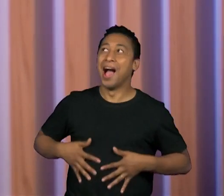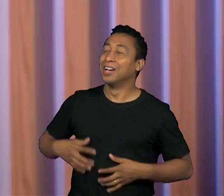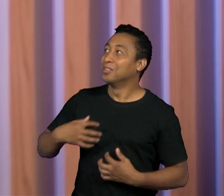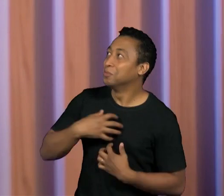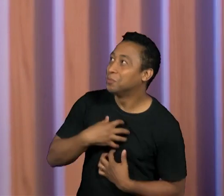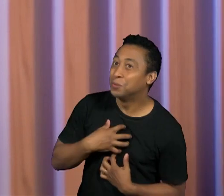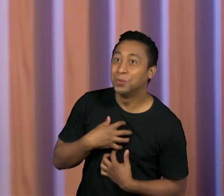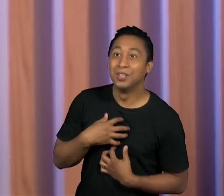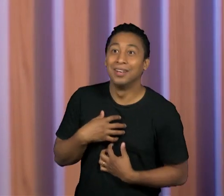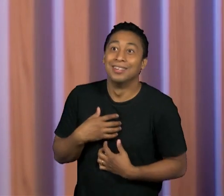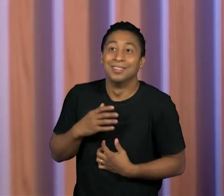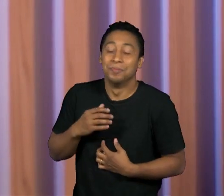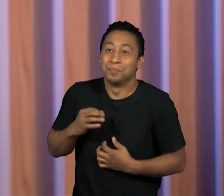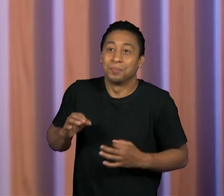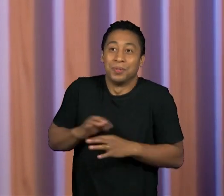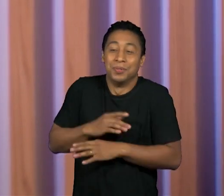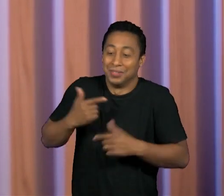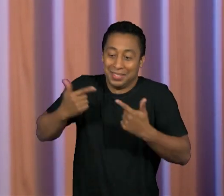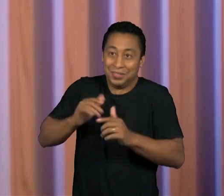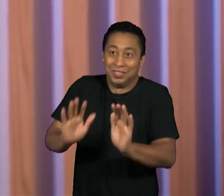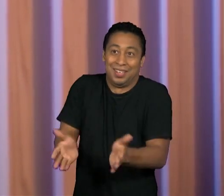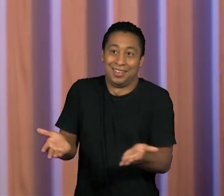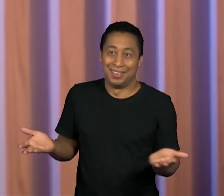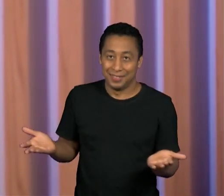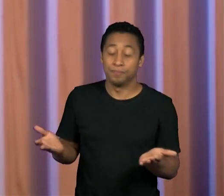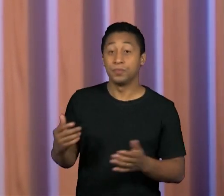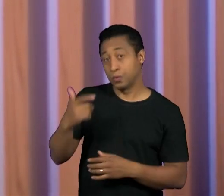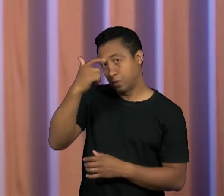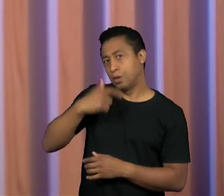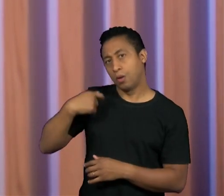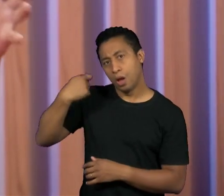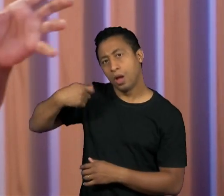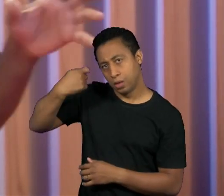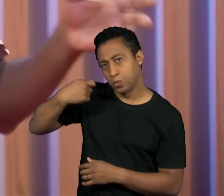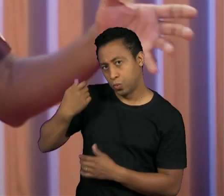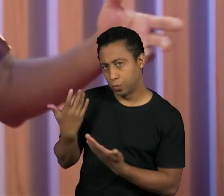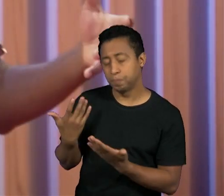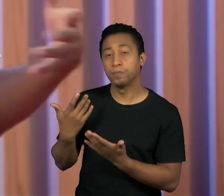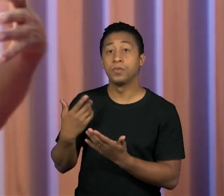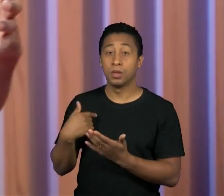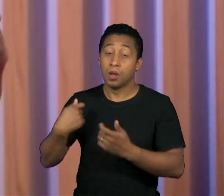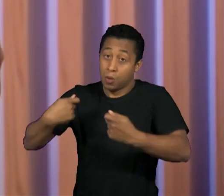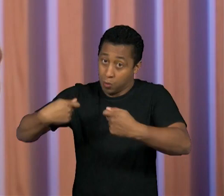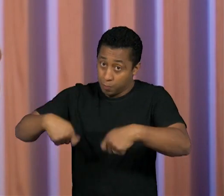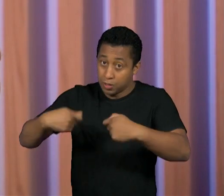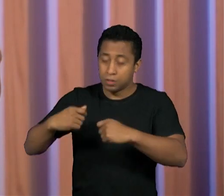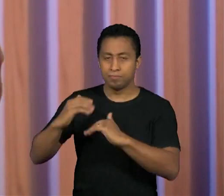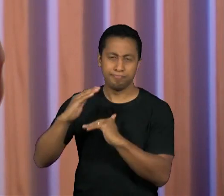gera o riso. No caso, como ator, tecnicamente eu vou desenvolvendo